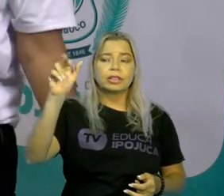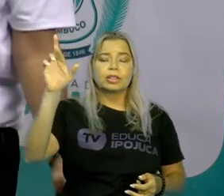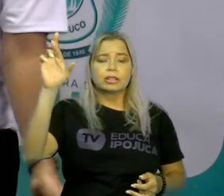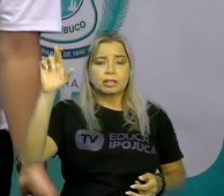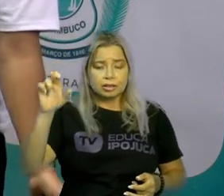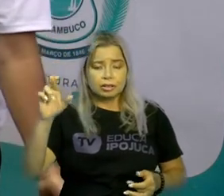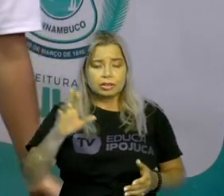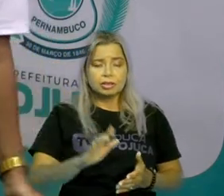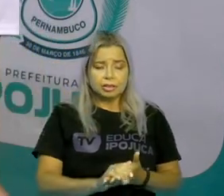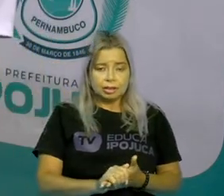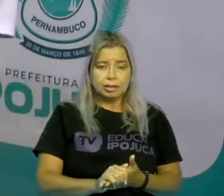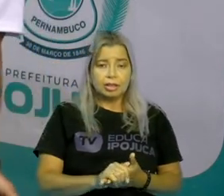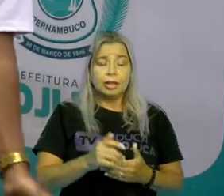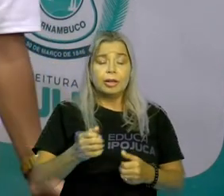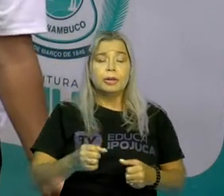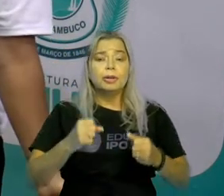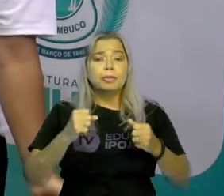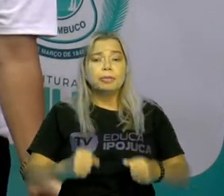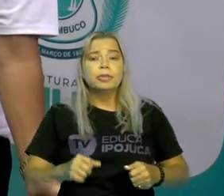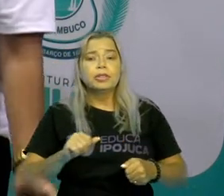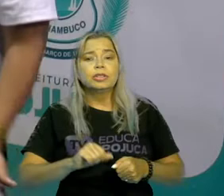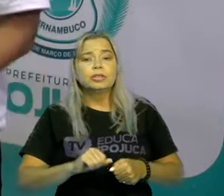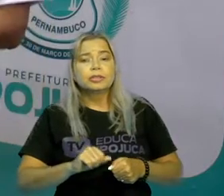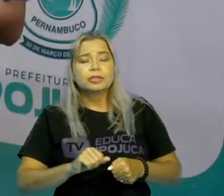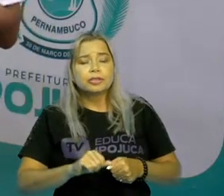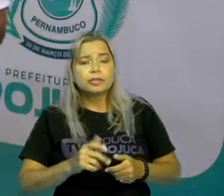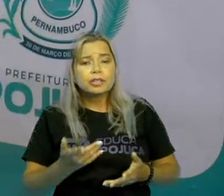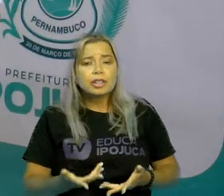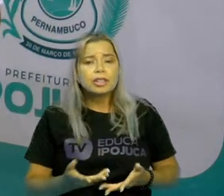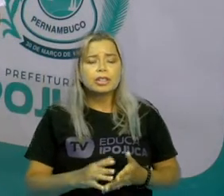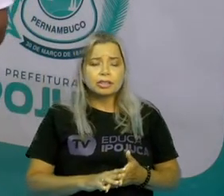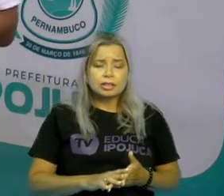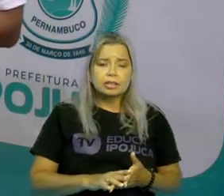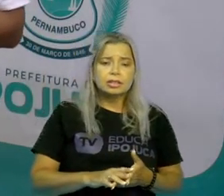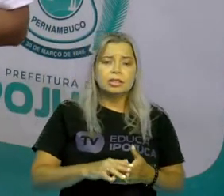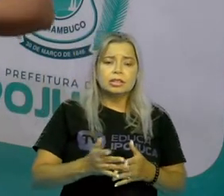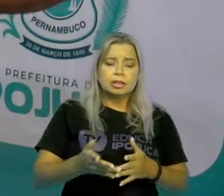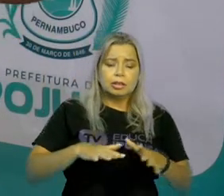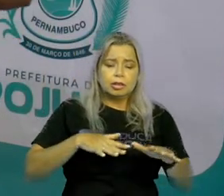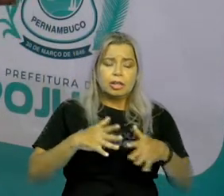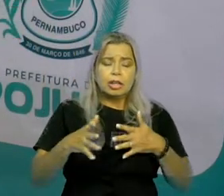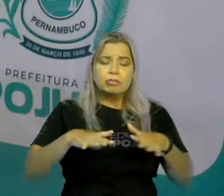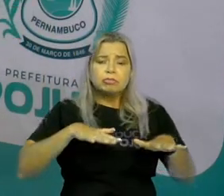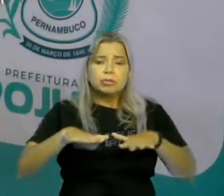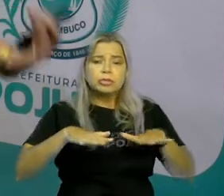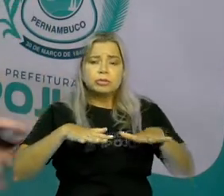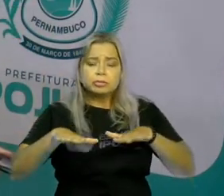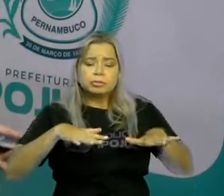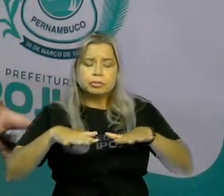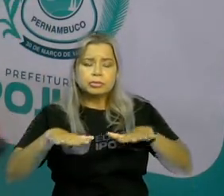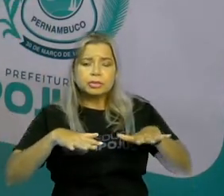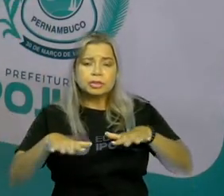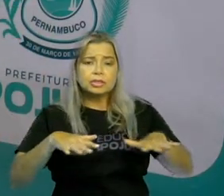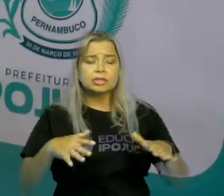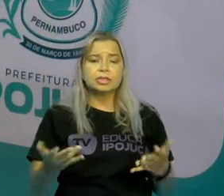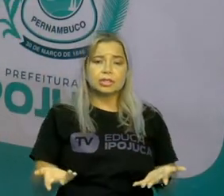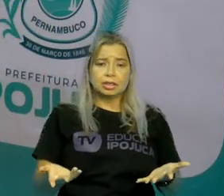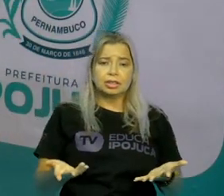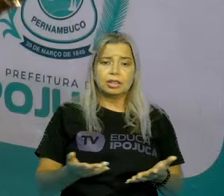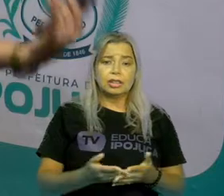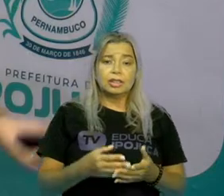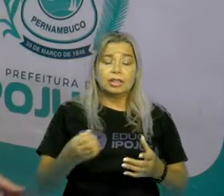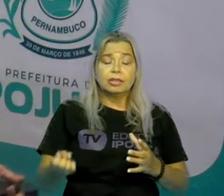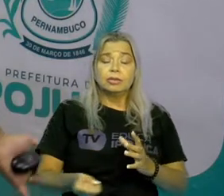habilidade motora e capacidade física. O que são habilidades motoras, gente? No momento que a gente se movimenta, a gente